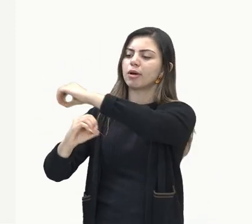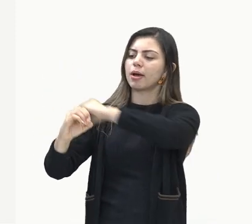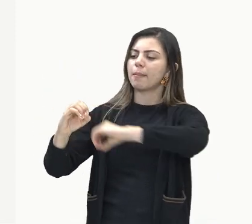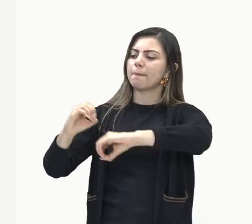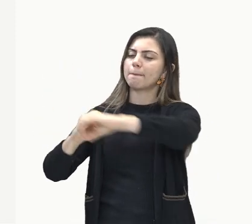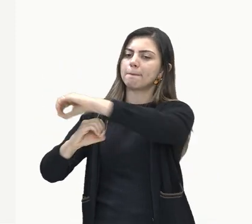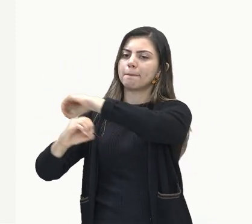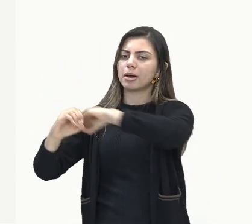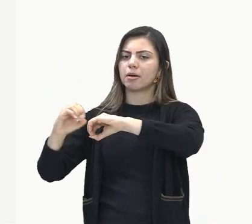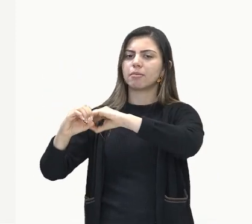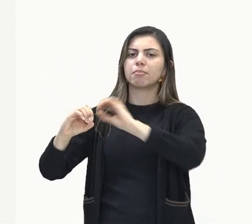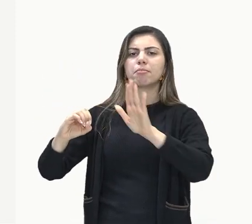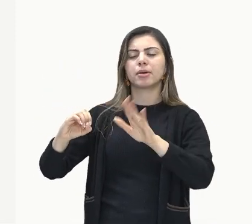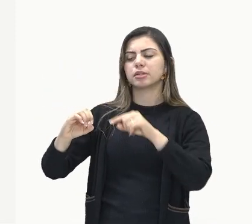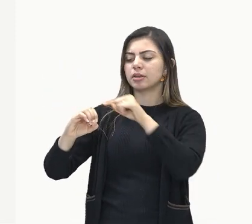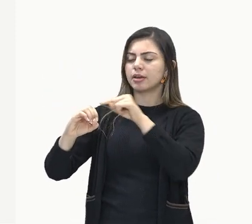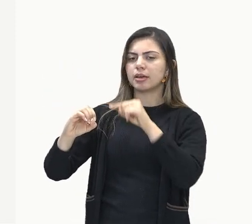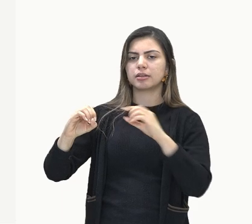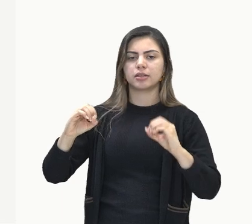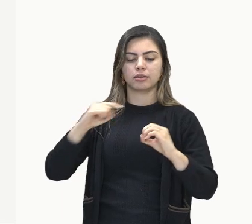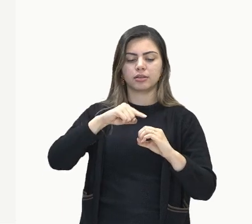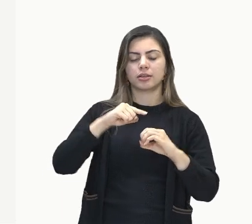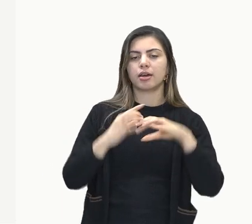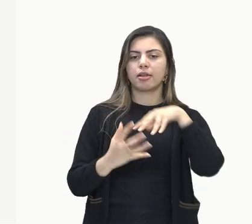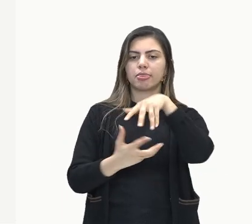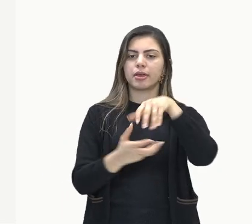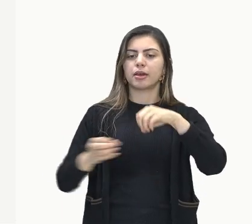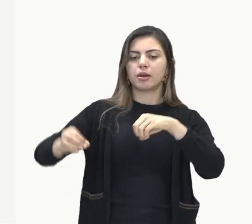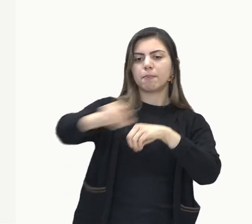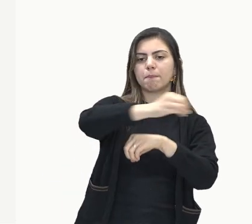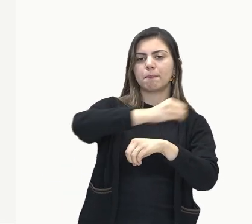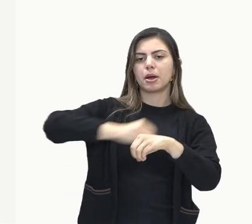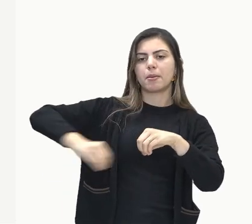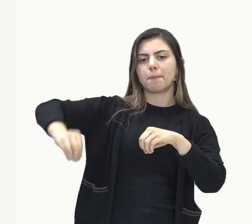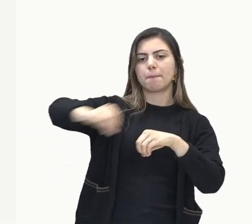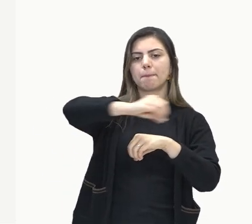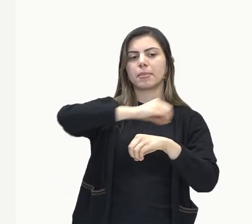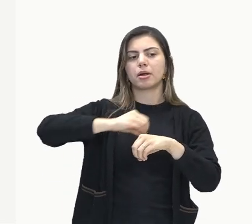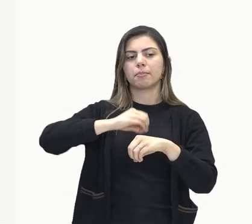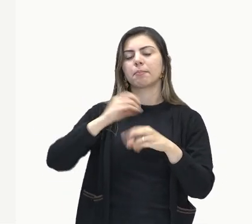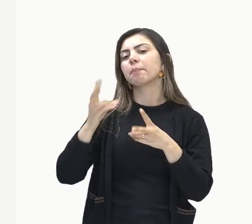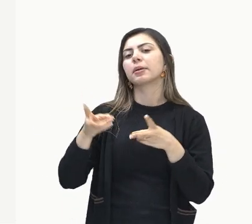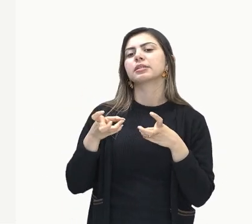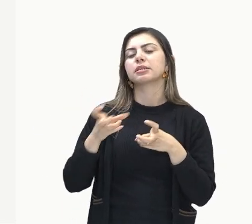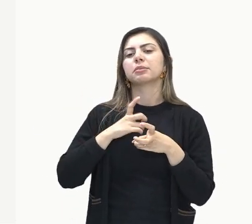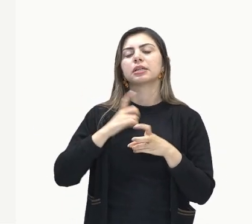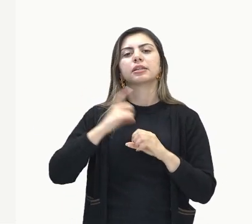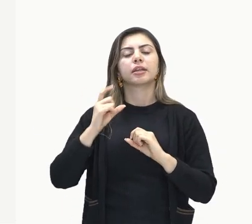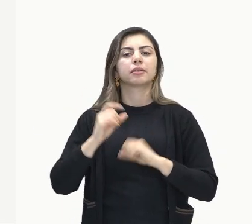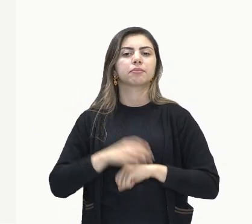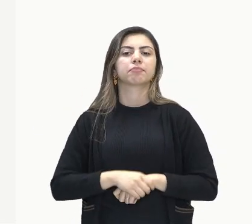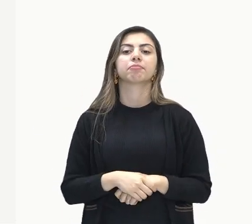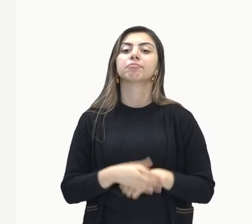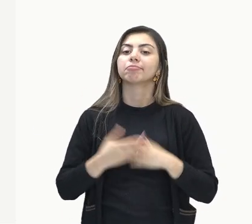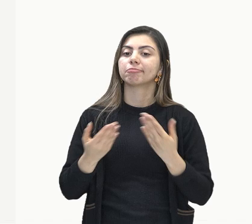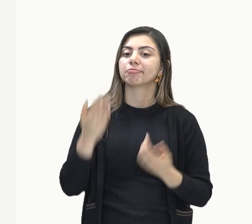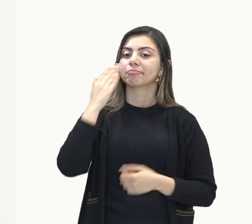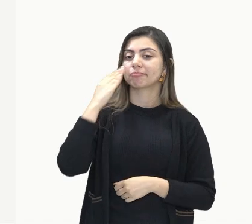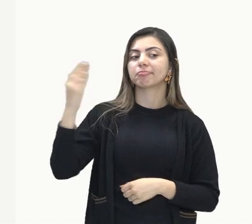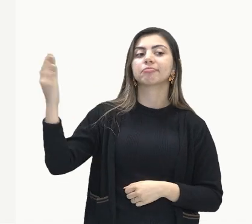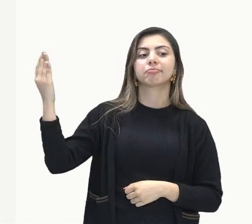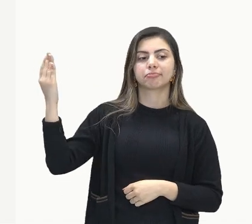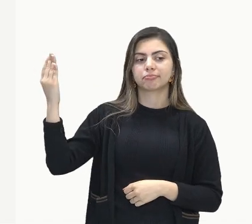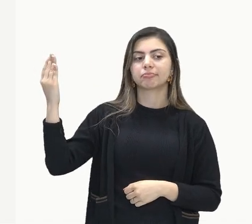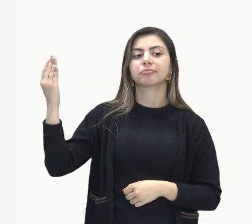Terra, né? E aí depois vinha Júpiter e Saturno, certo? Então tinha essa situação aí descrita